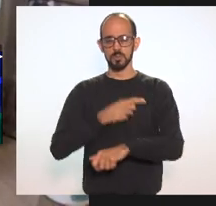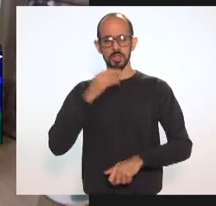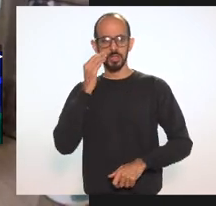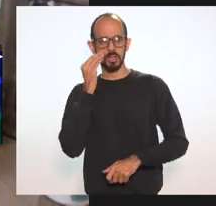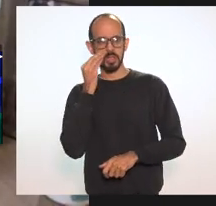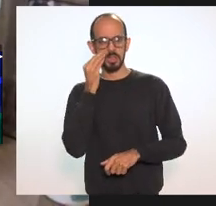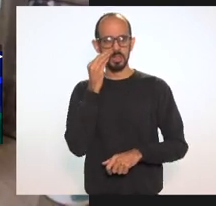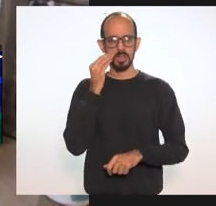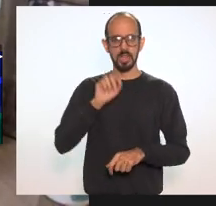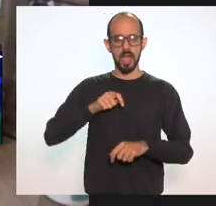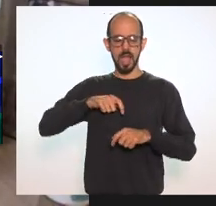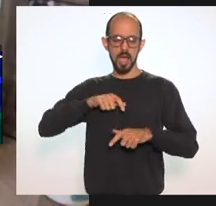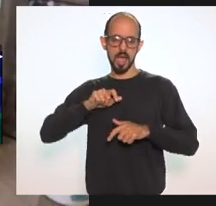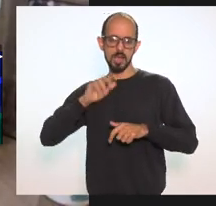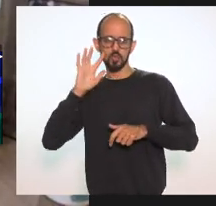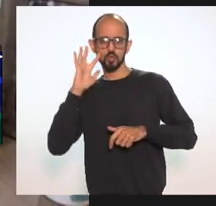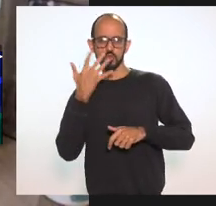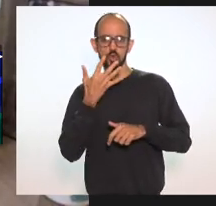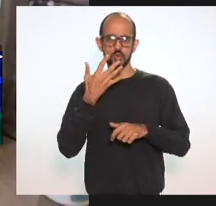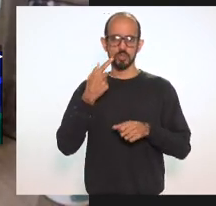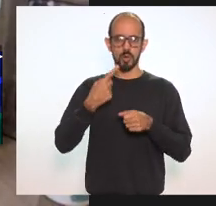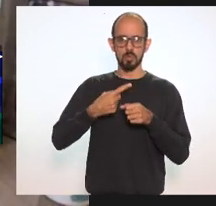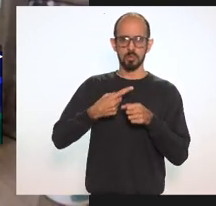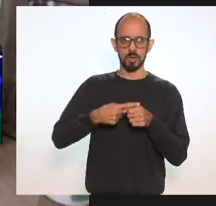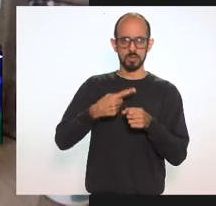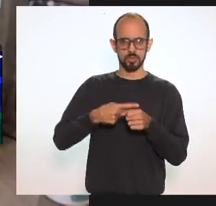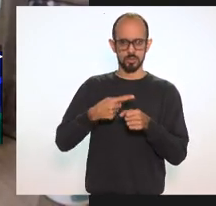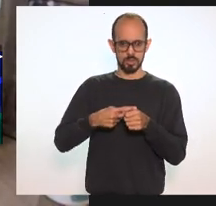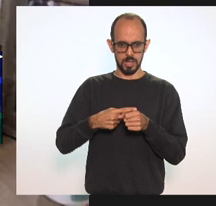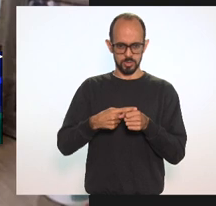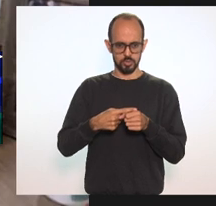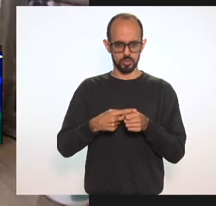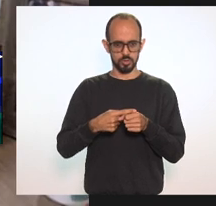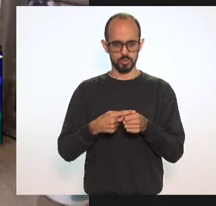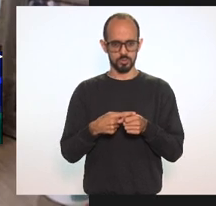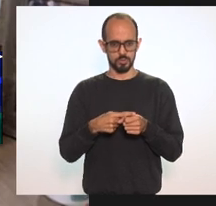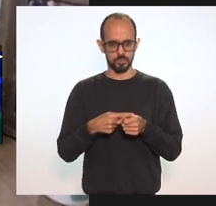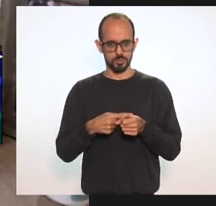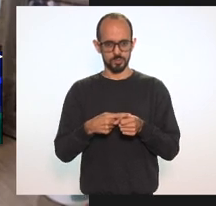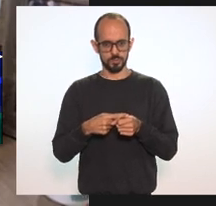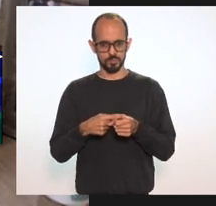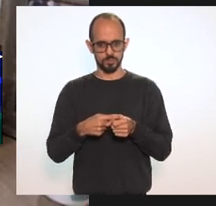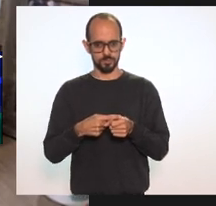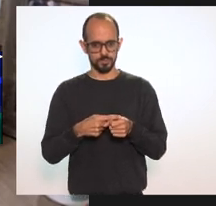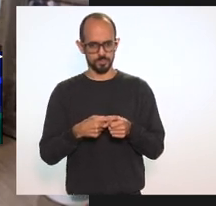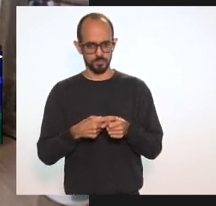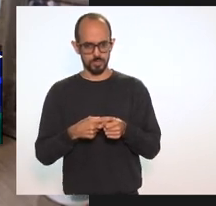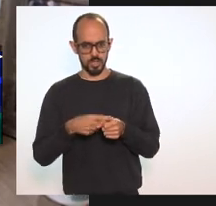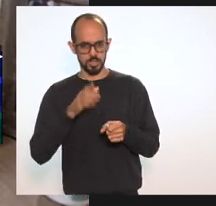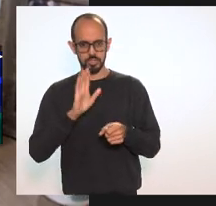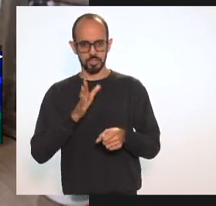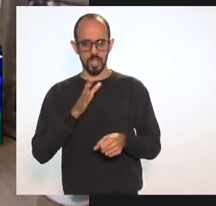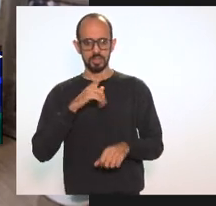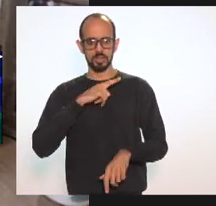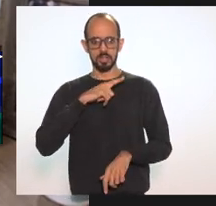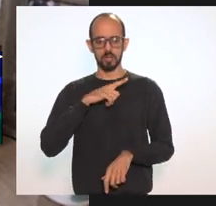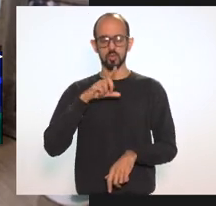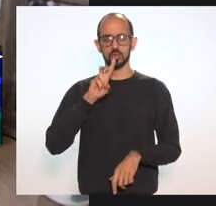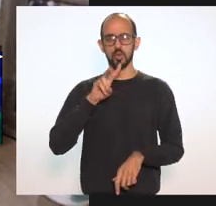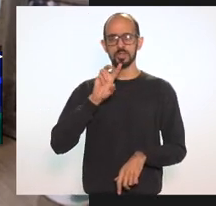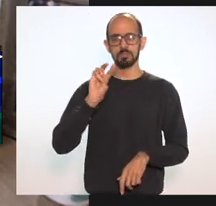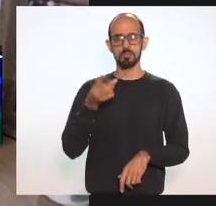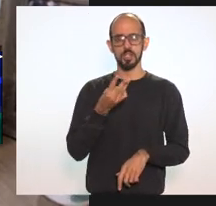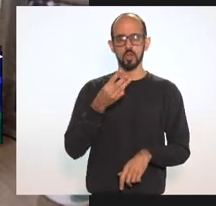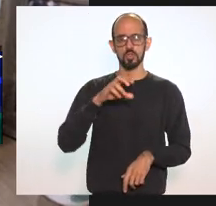máximo que as Ilhas possíveis para nossa cidade e já estamos aí por mais de dois milhões e oitocentos vacinas